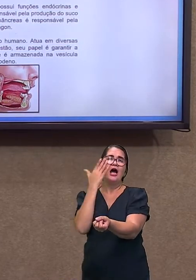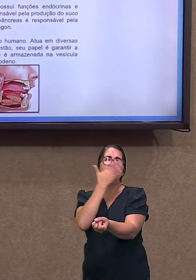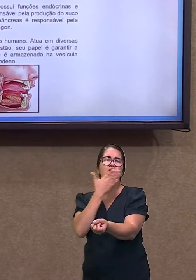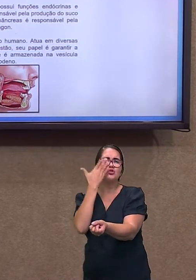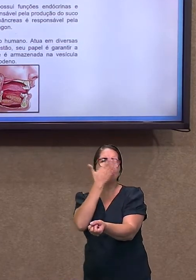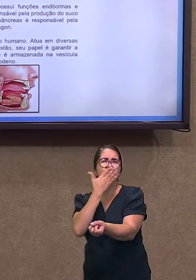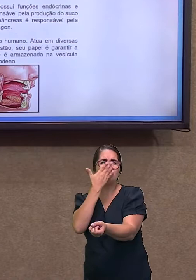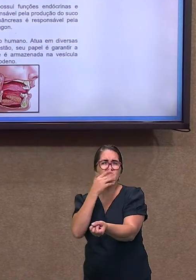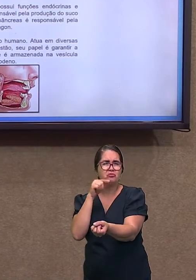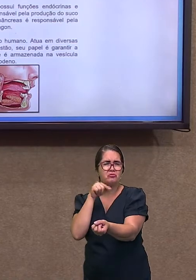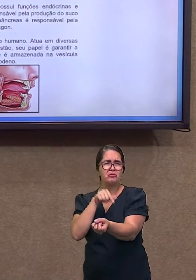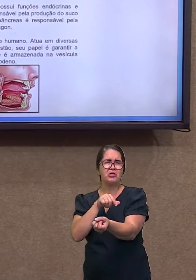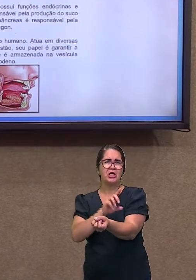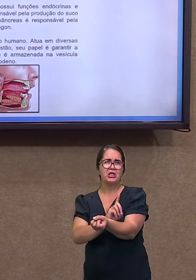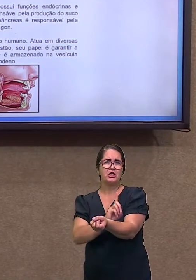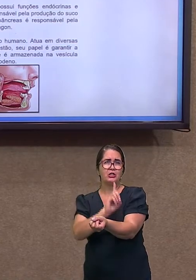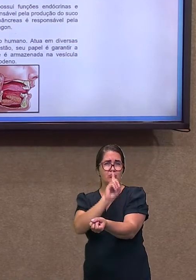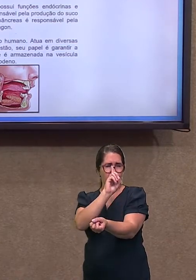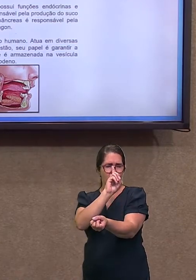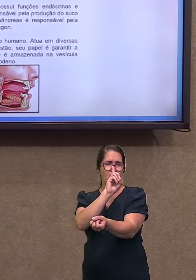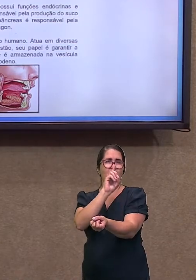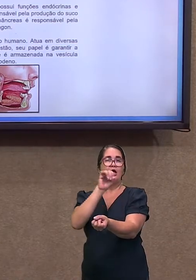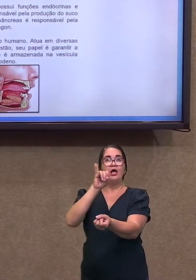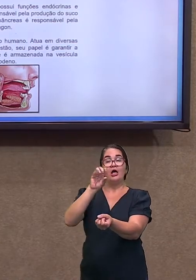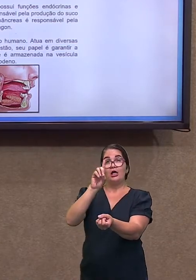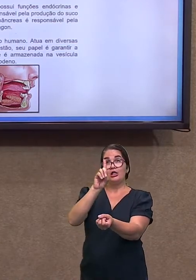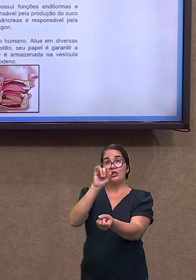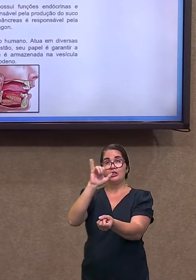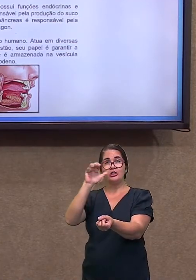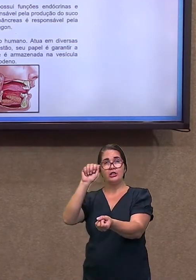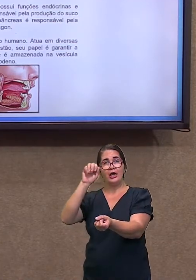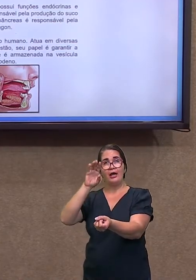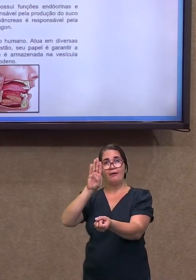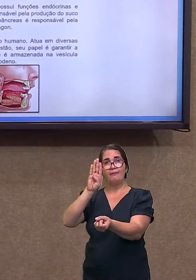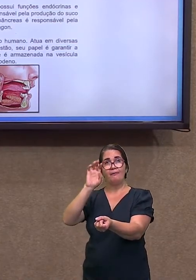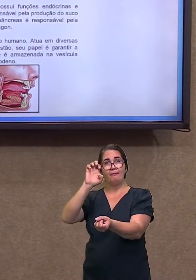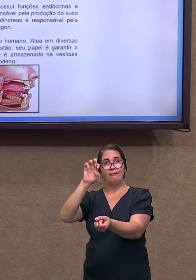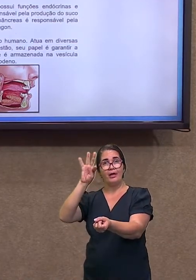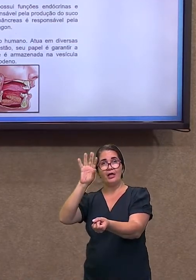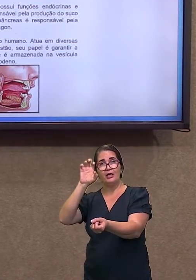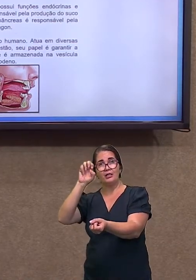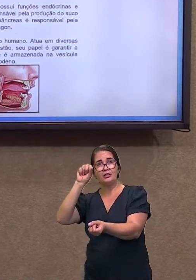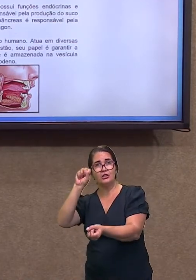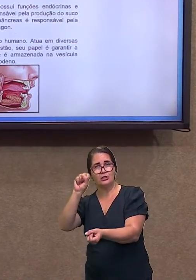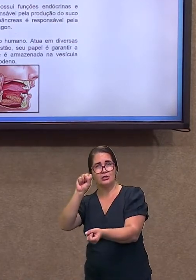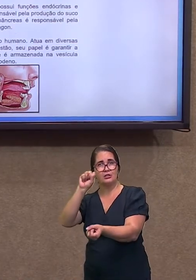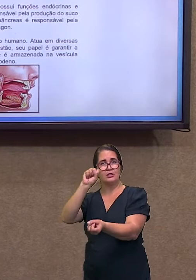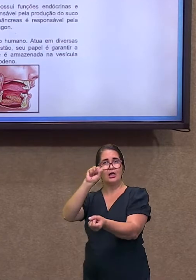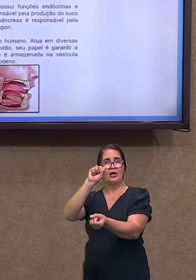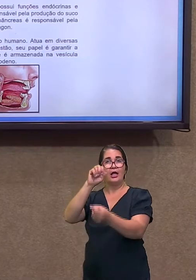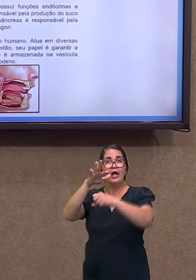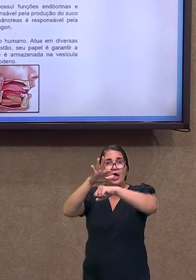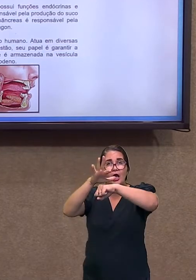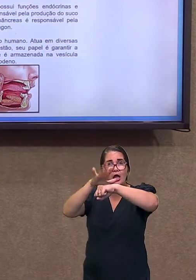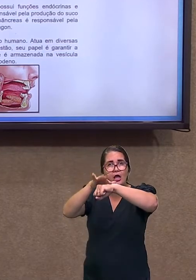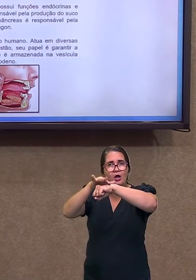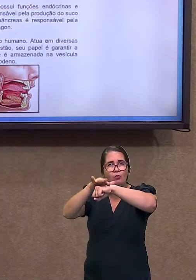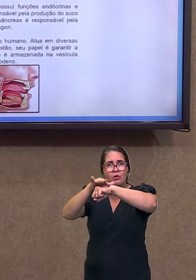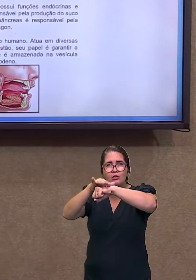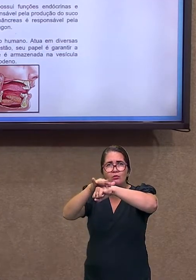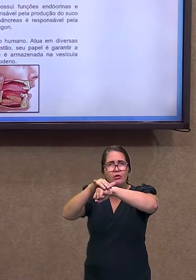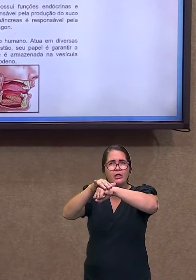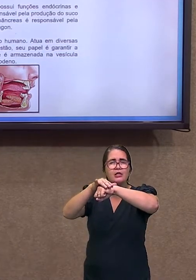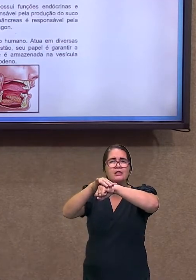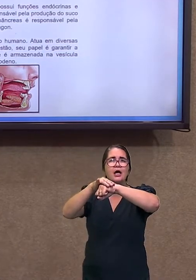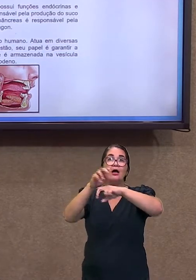né? Ou excede o açúcar. Então, a gente tem duas doenças aí que são causadas pelo